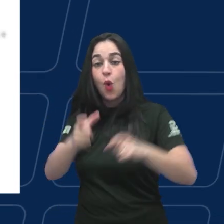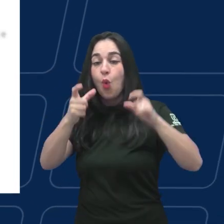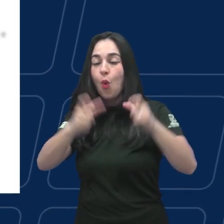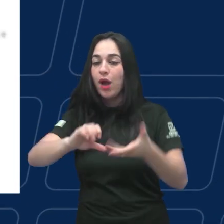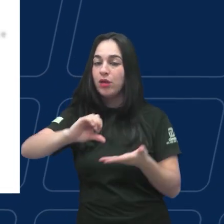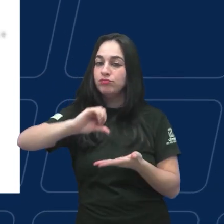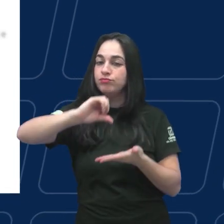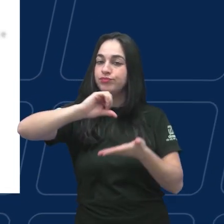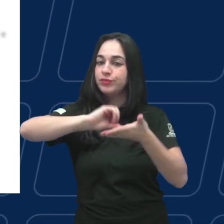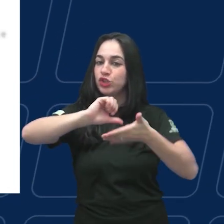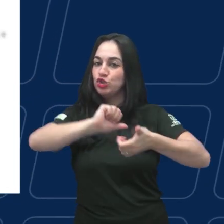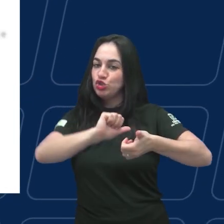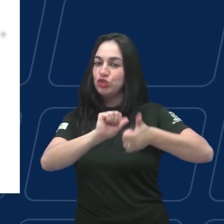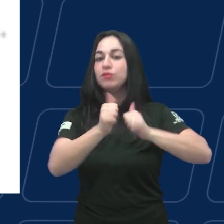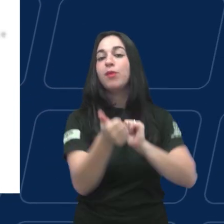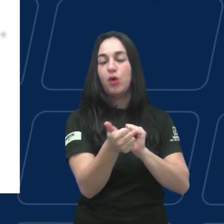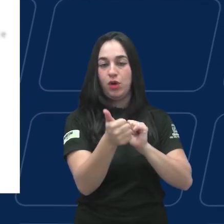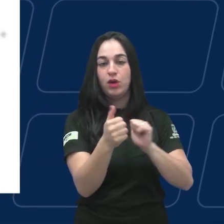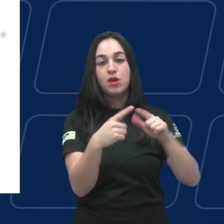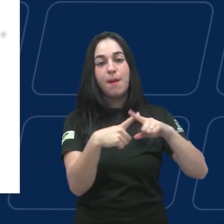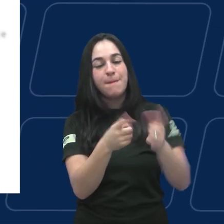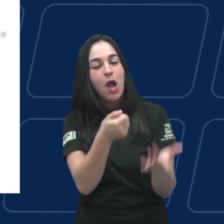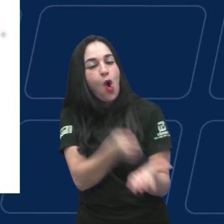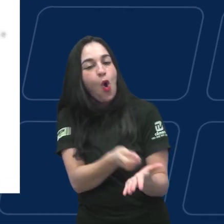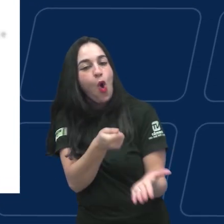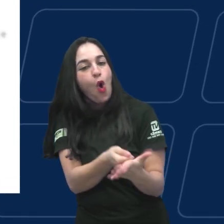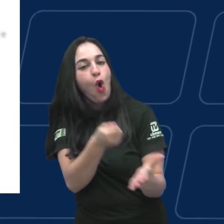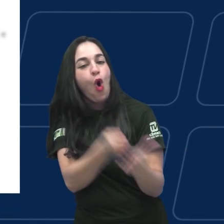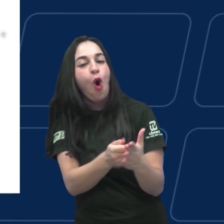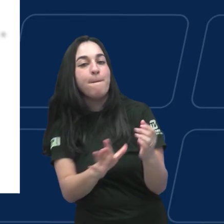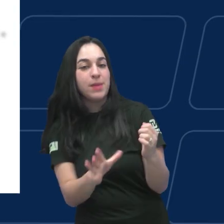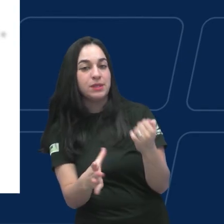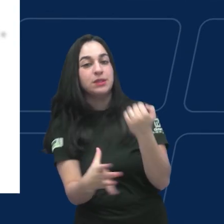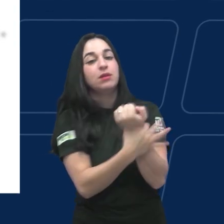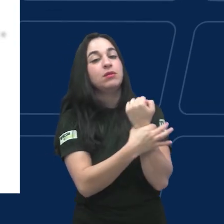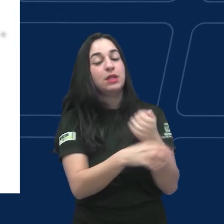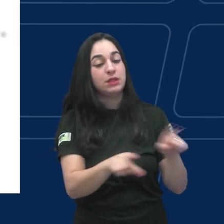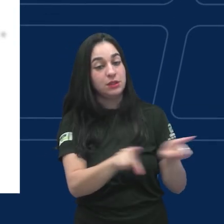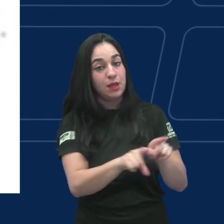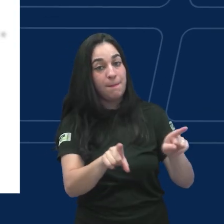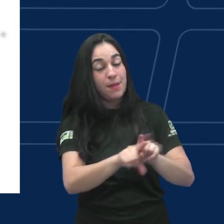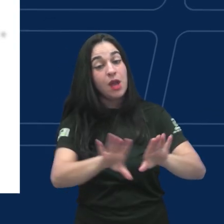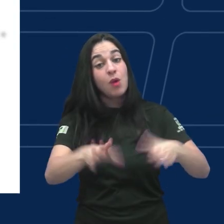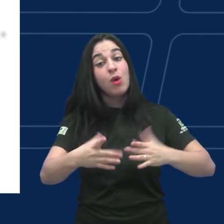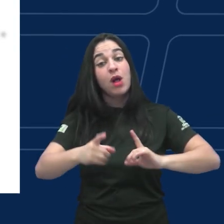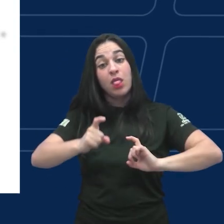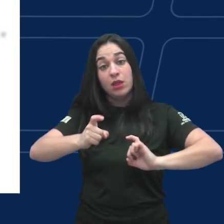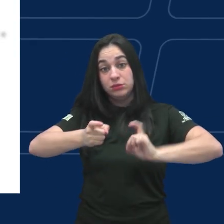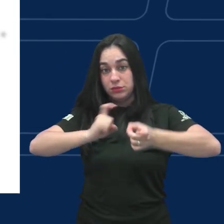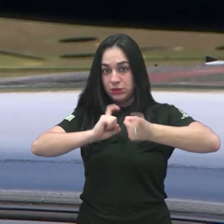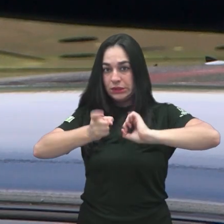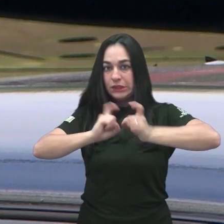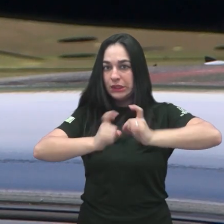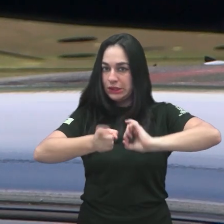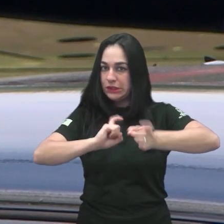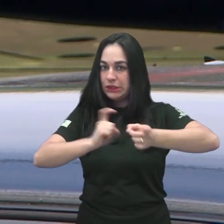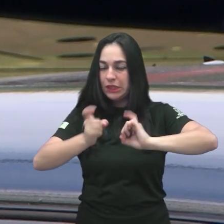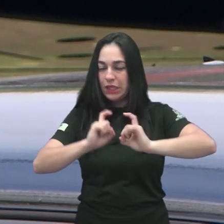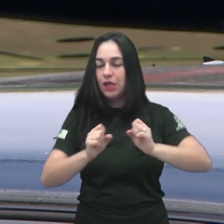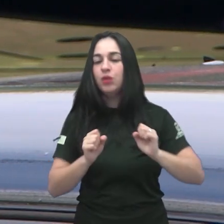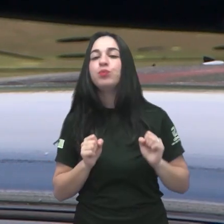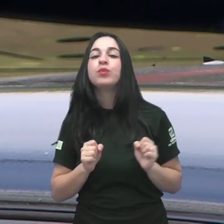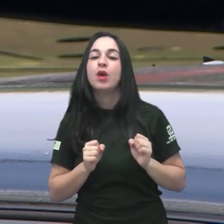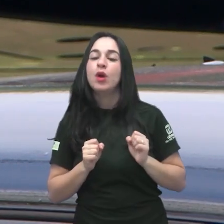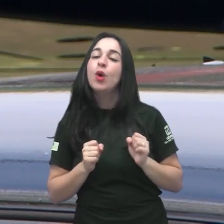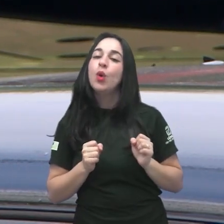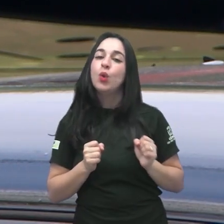Câmara autorizou o uso das câmeras do CSI para o monitoramento dos poliesportivos da cidade. Mas a cobrança